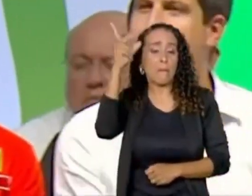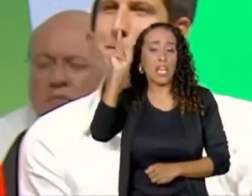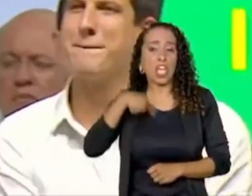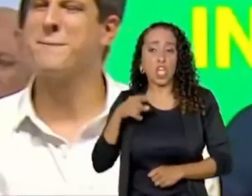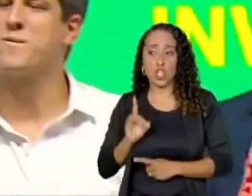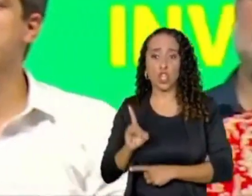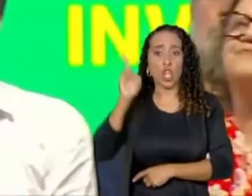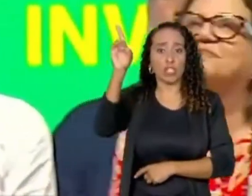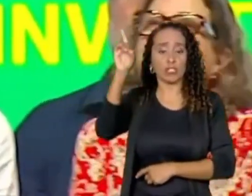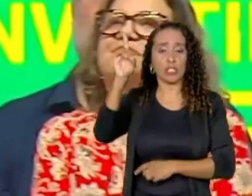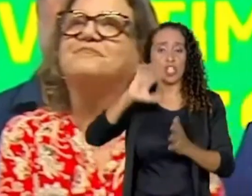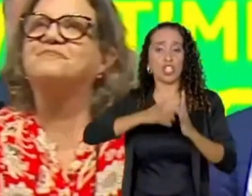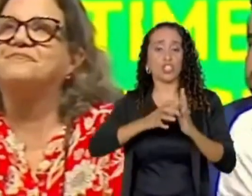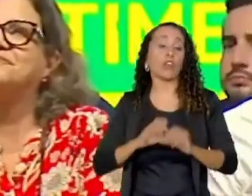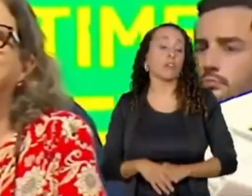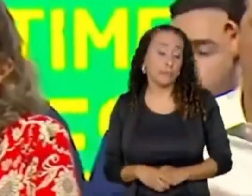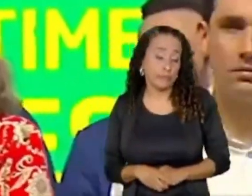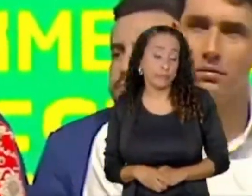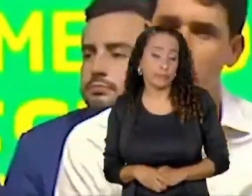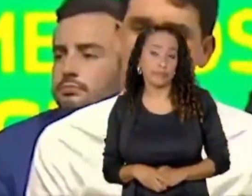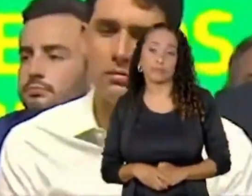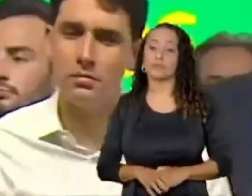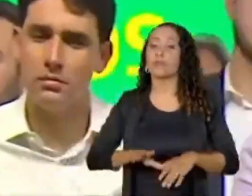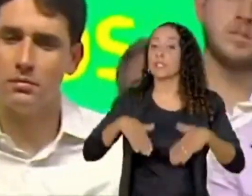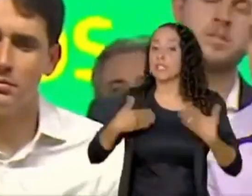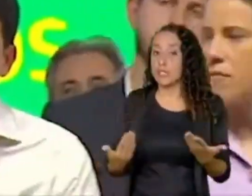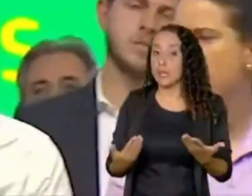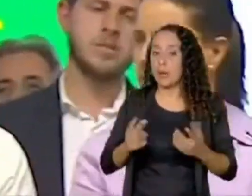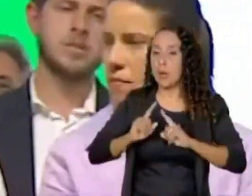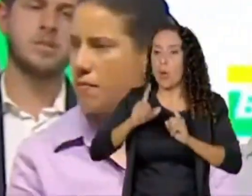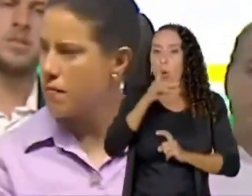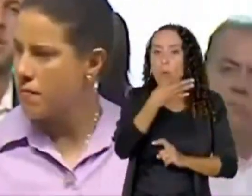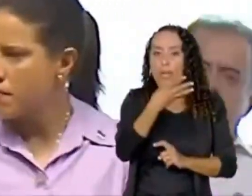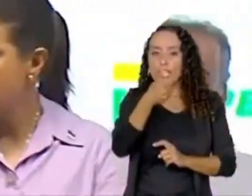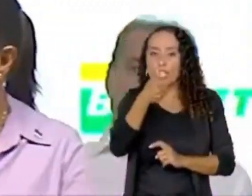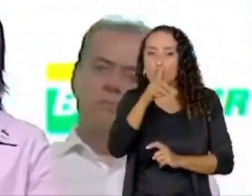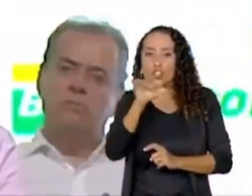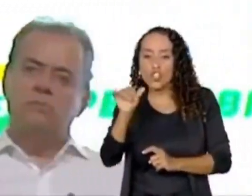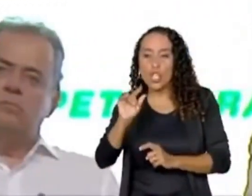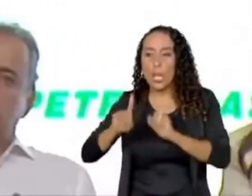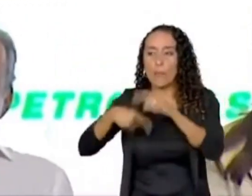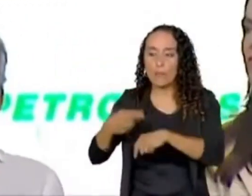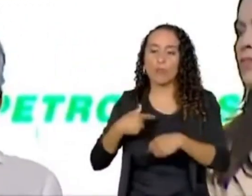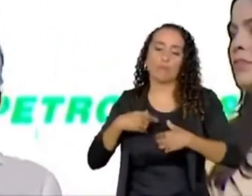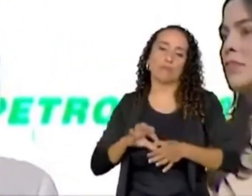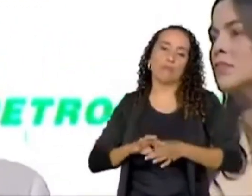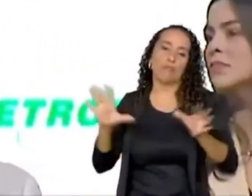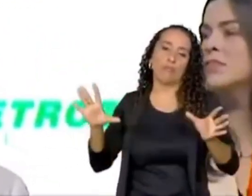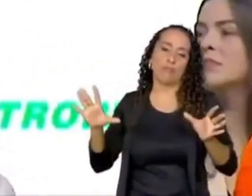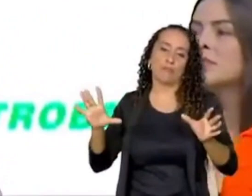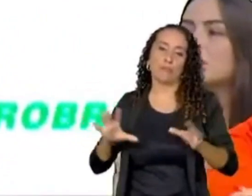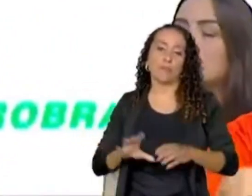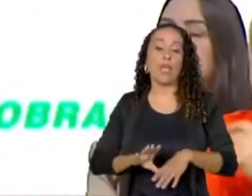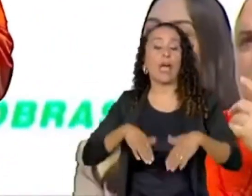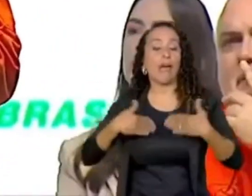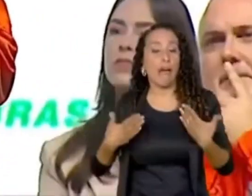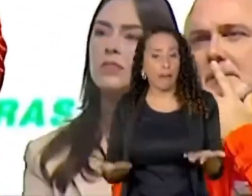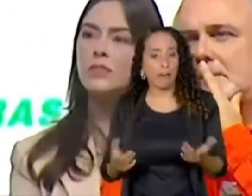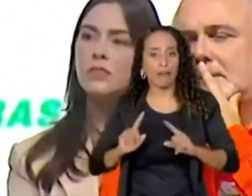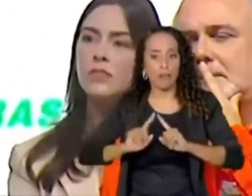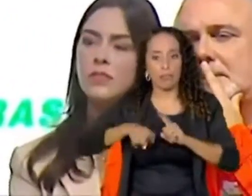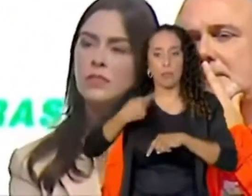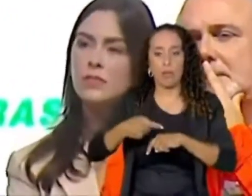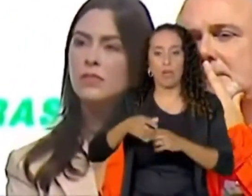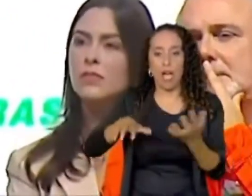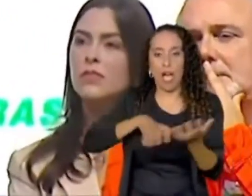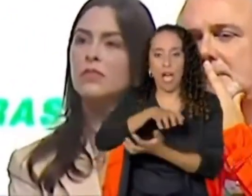sindical? Bem, depois de 41 dias, eles me liberaram. E aí depois, a